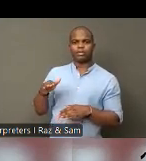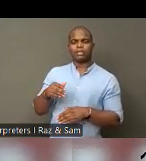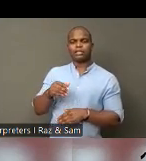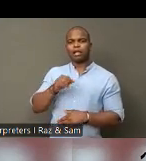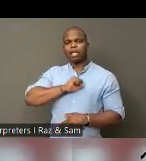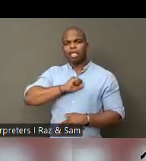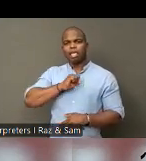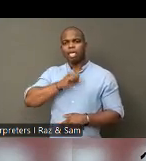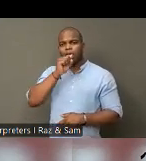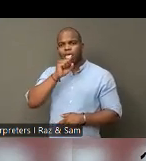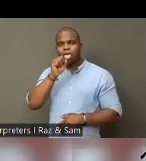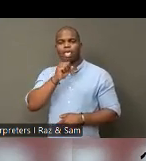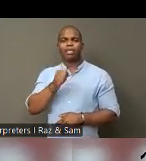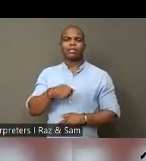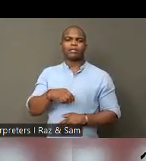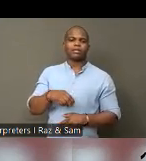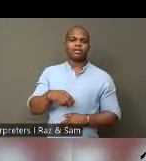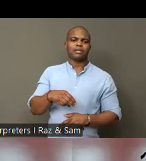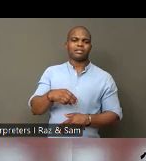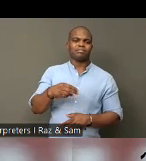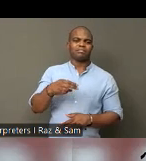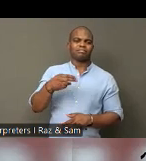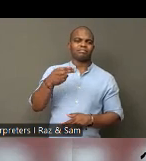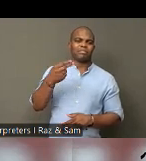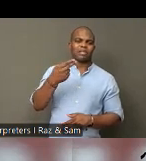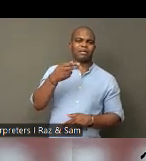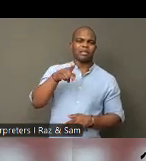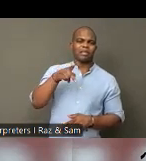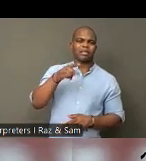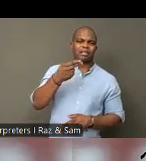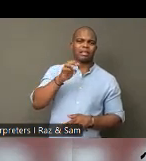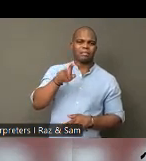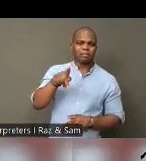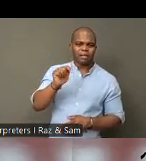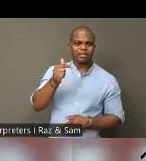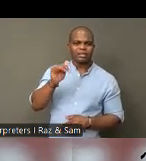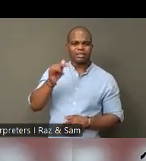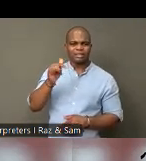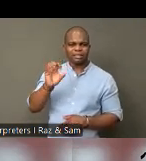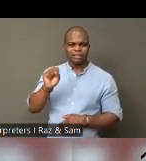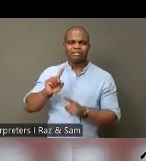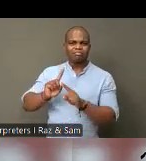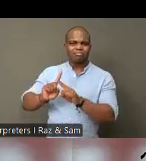certamente, e doenças sexualmente transmissíveis, e também doenças e